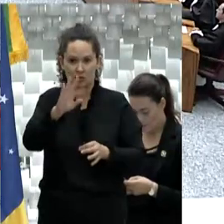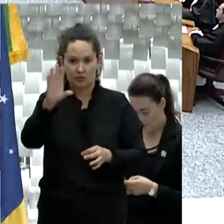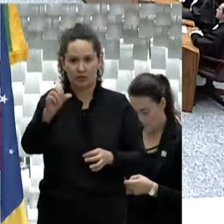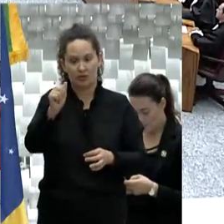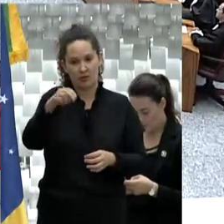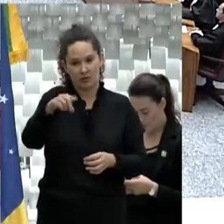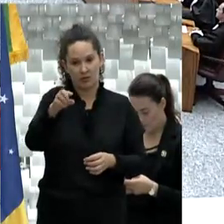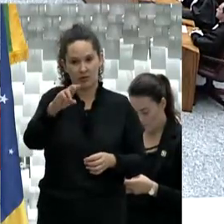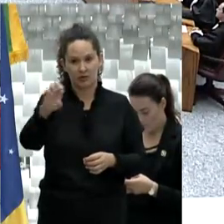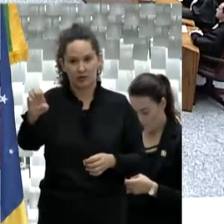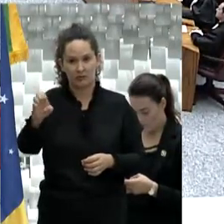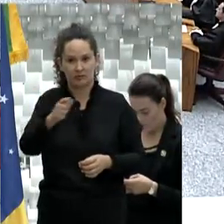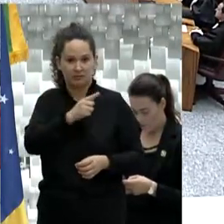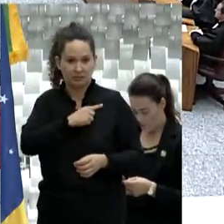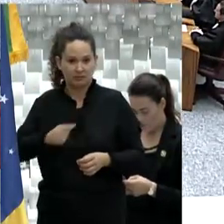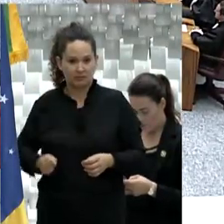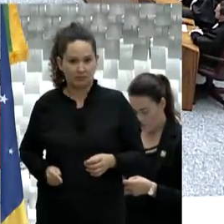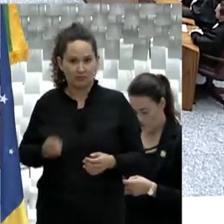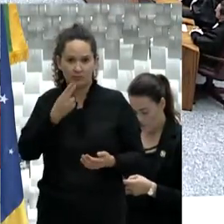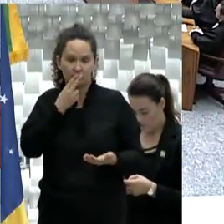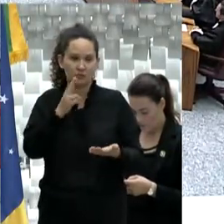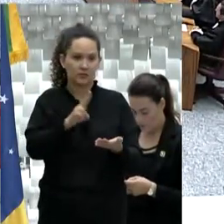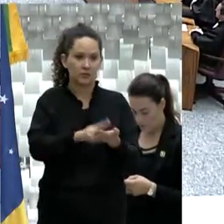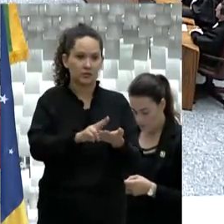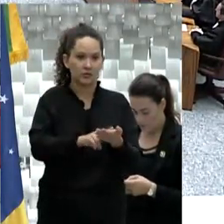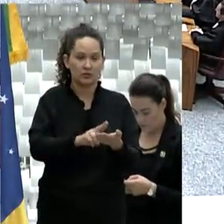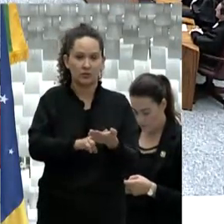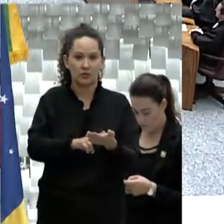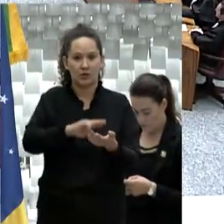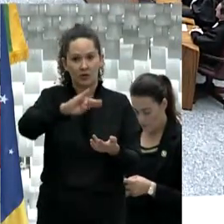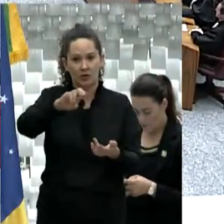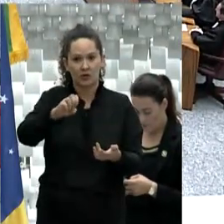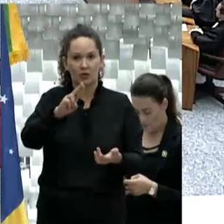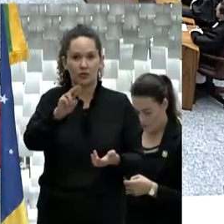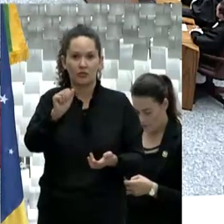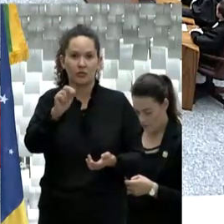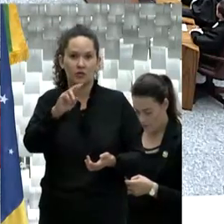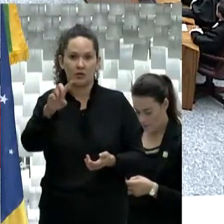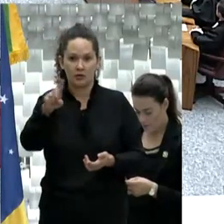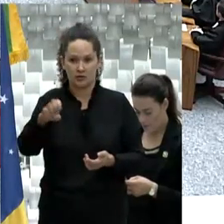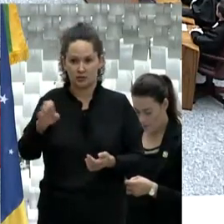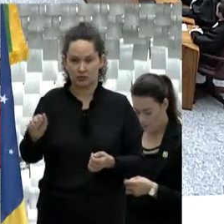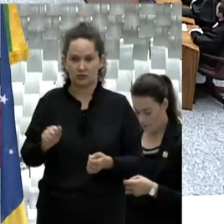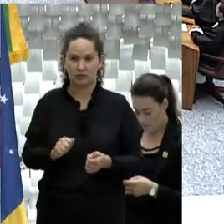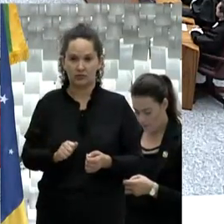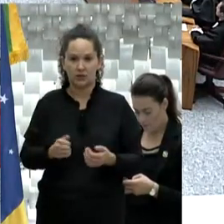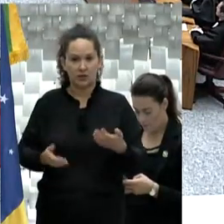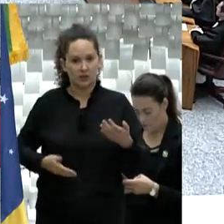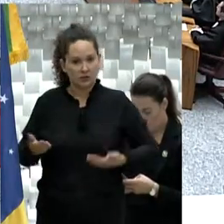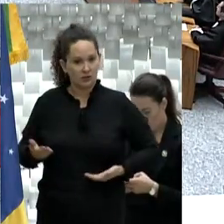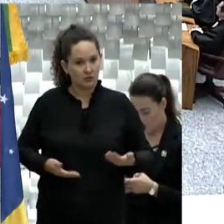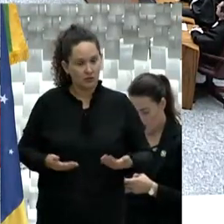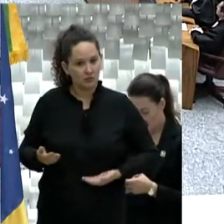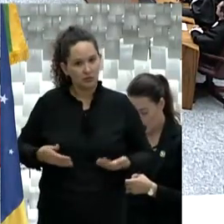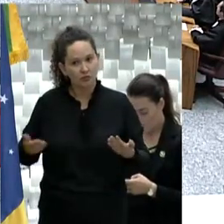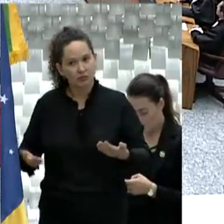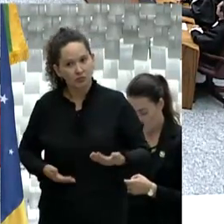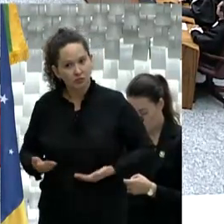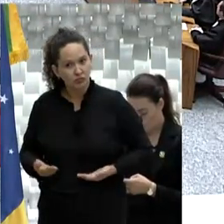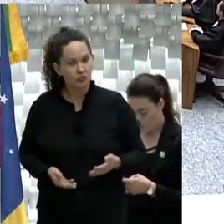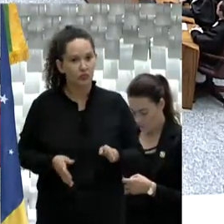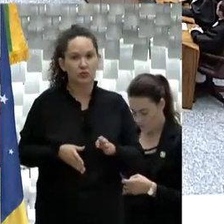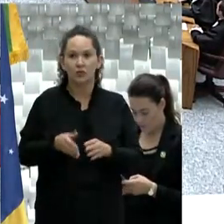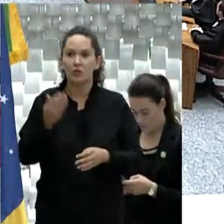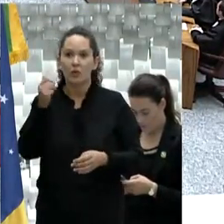Fontes. O senhor presidente dos Correios, general Juarez Cunha. As servidoras, servidores,